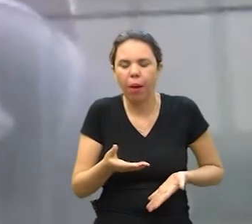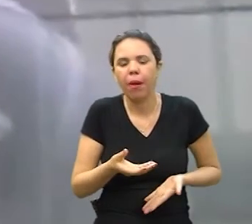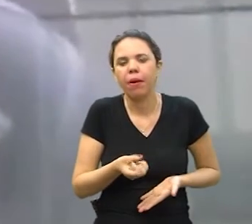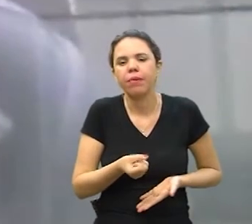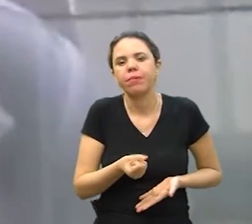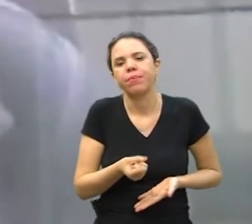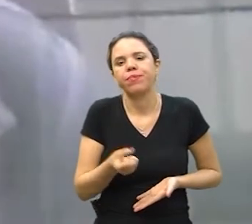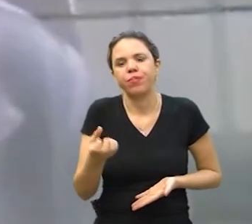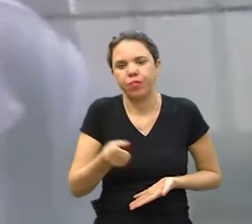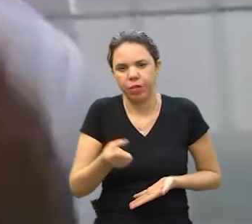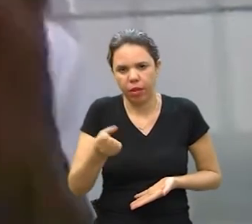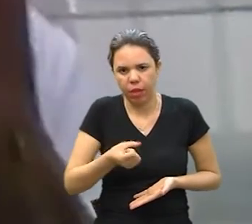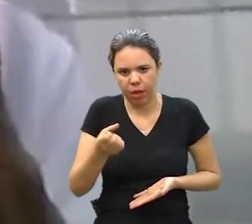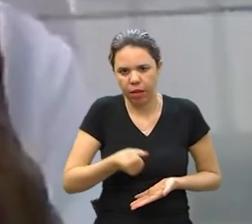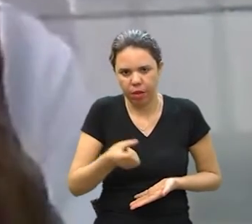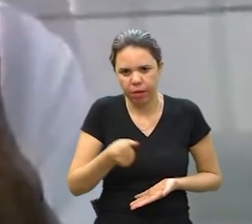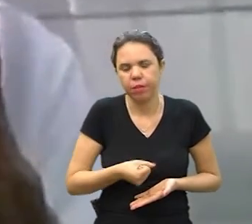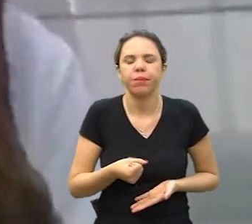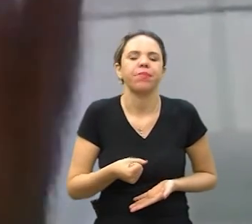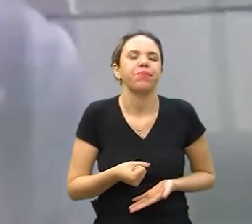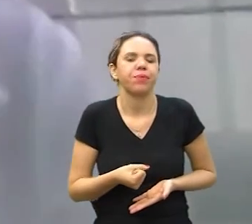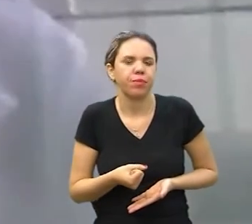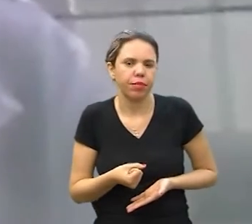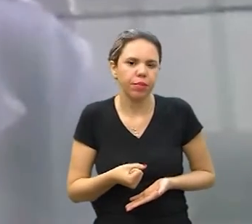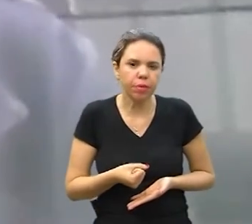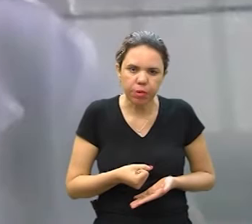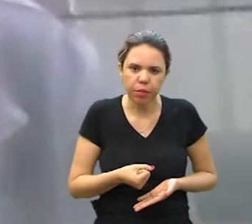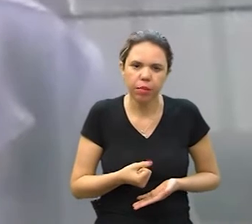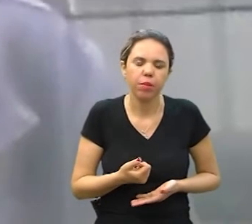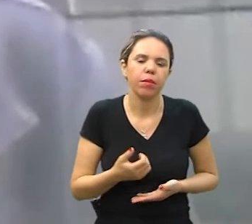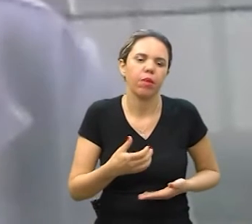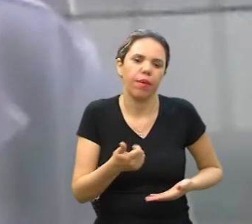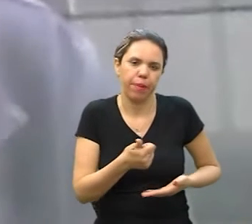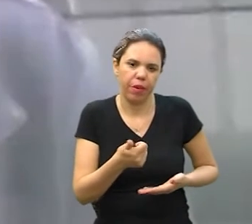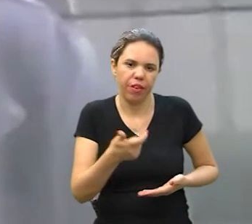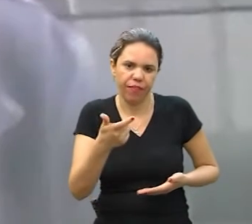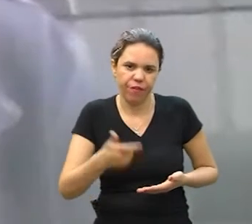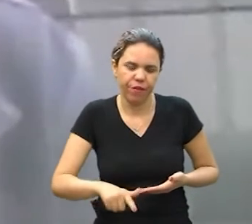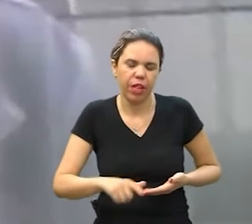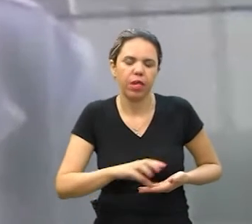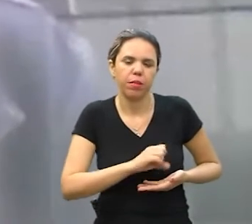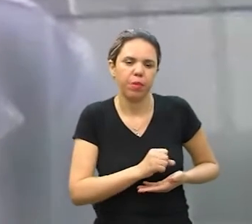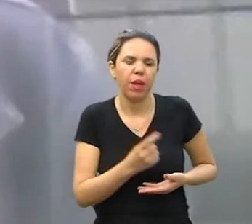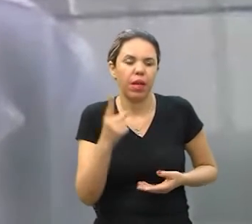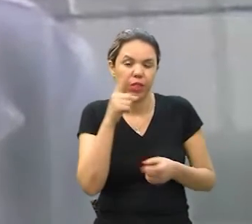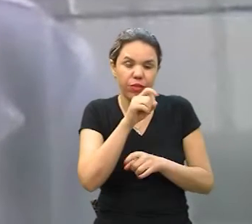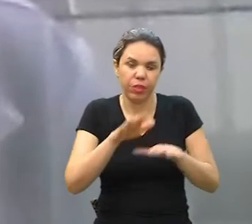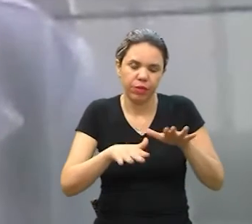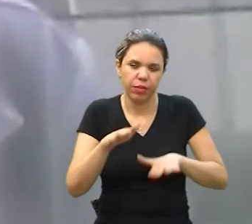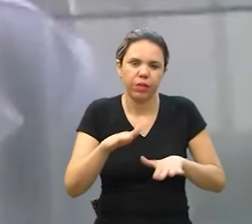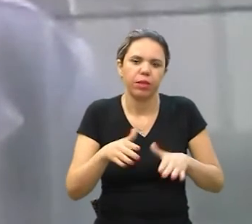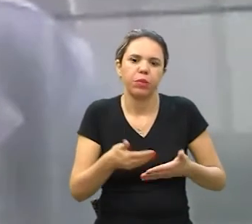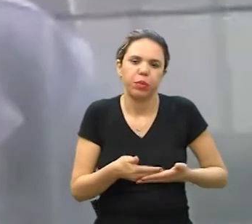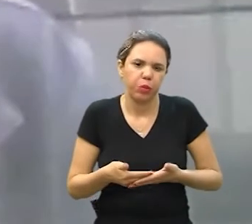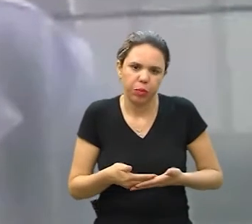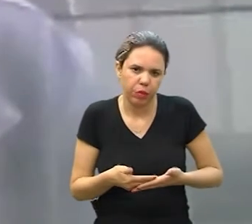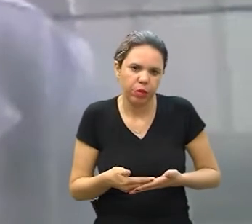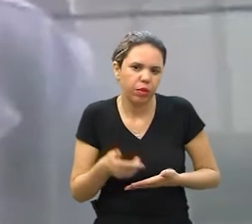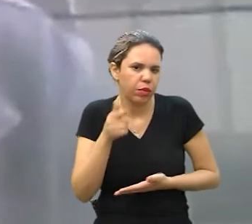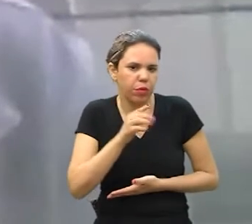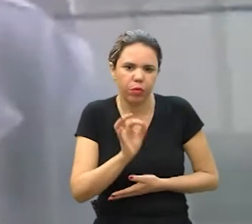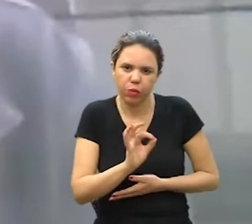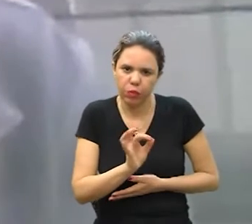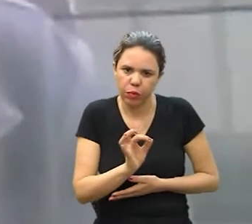do leite, né? Na primeira porção da mamada. Então, é muito complicado quando o bebê